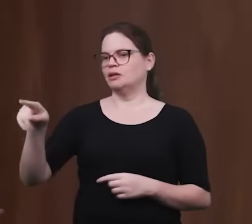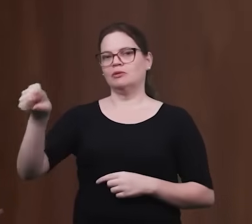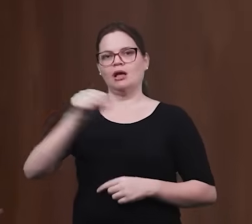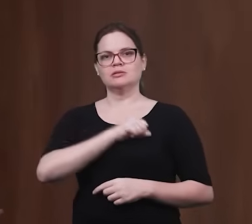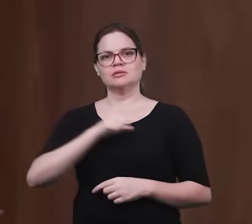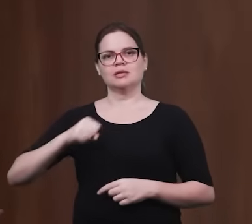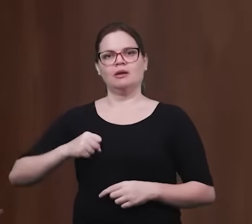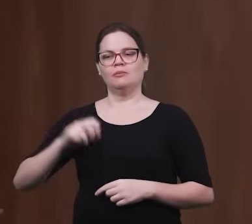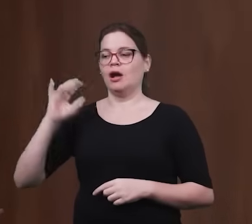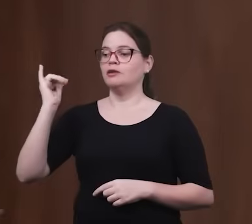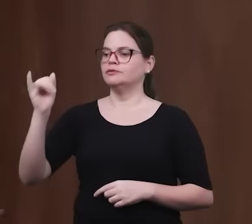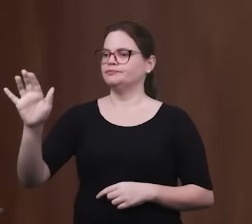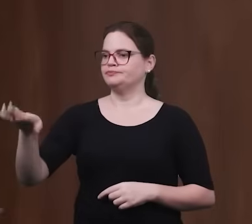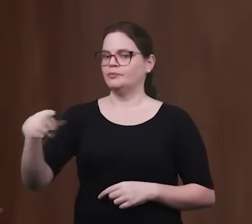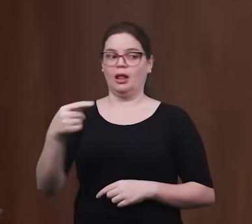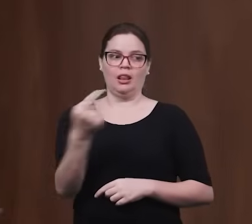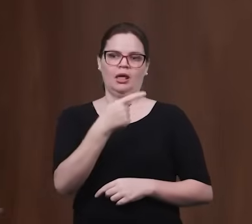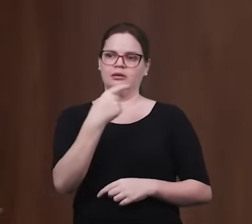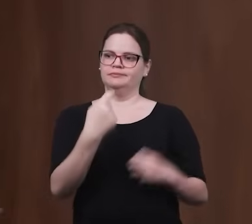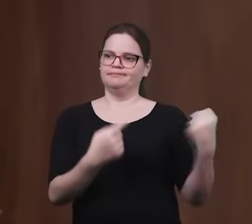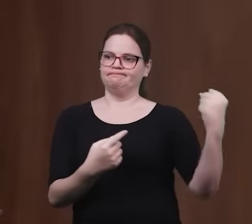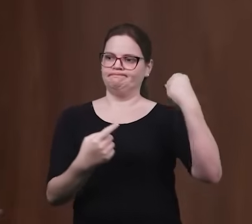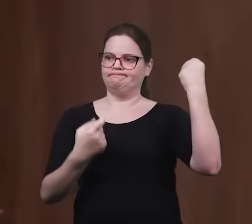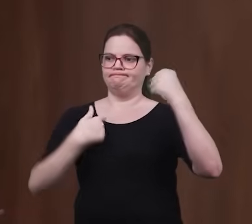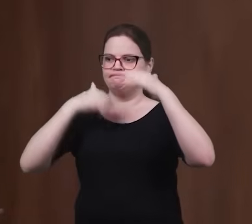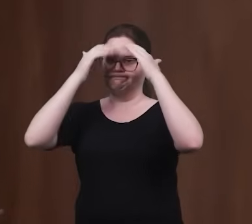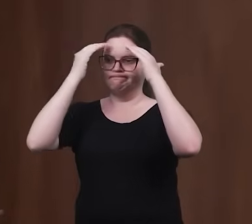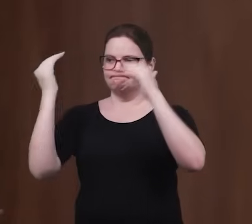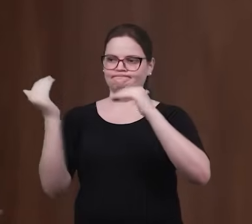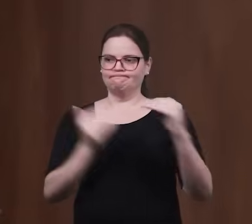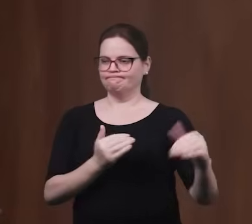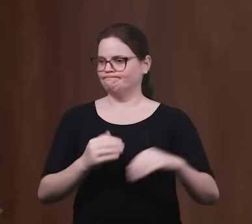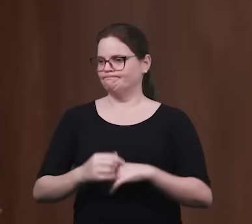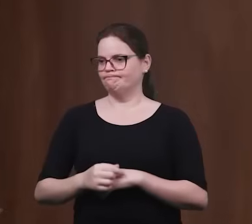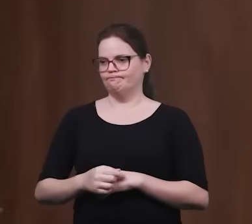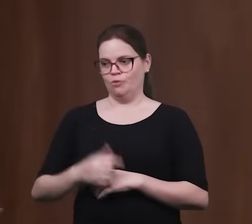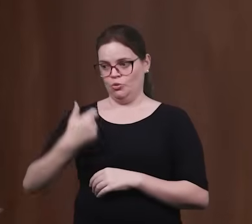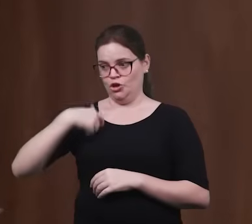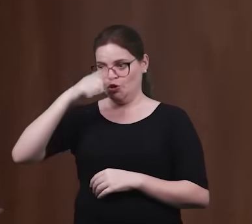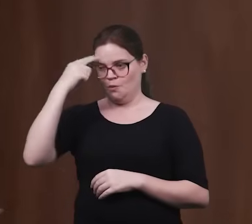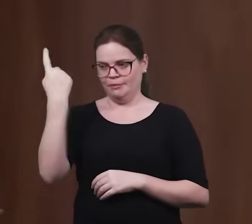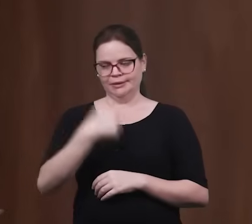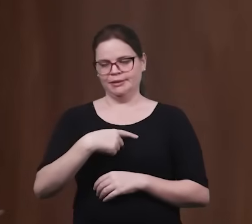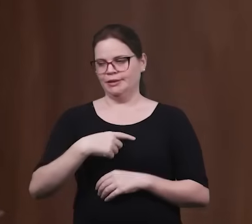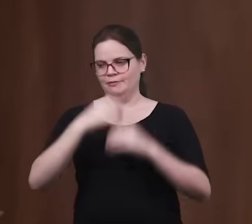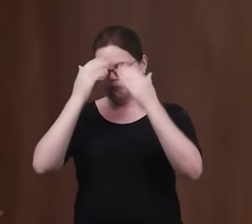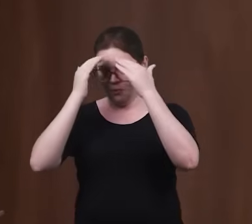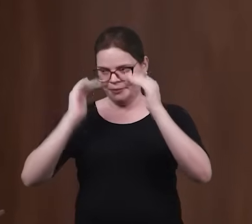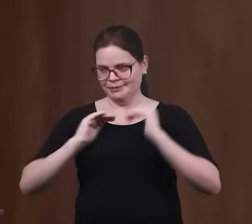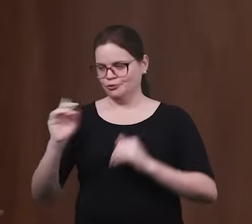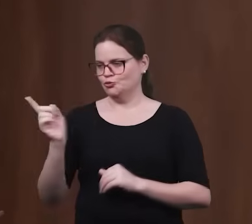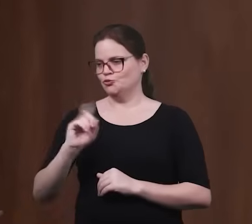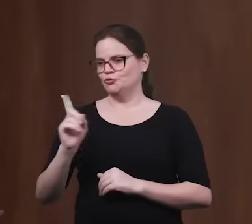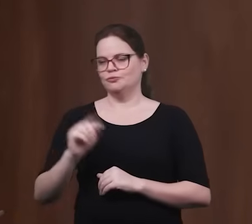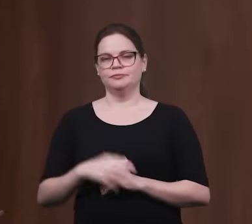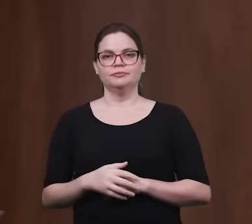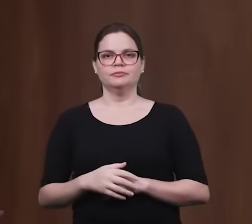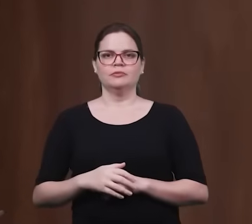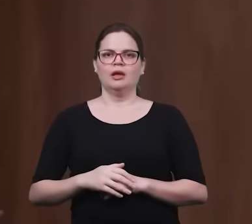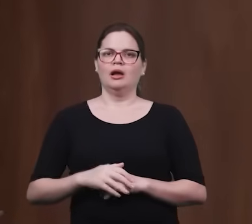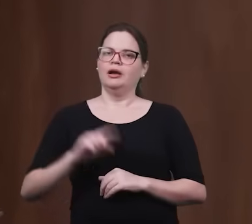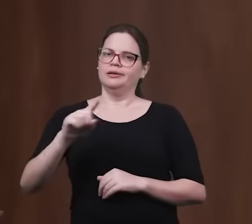Samuel: Saul me desobedeceu. Saul não fez aquilo que eu determinei. E Samuel vai ao encontro